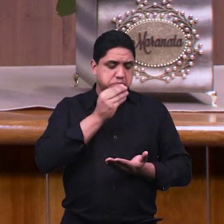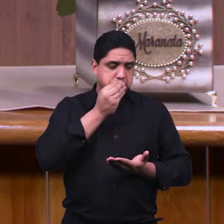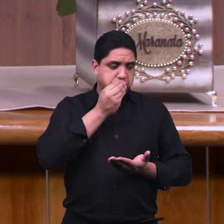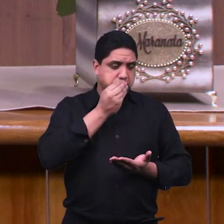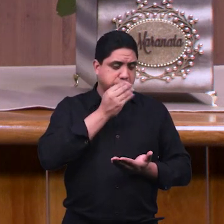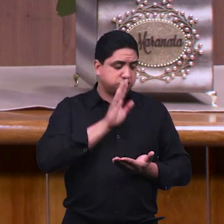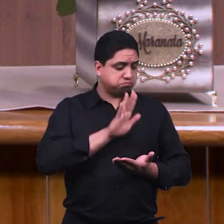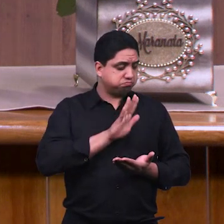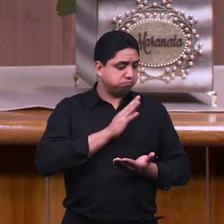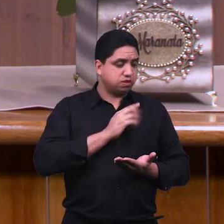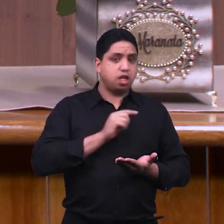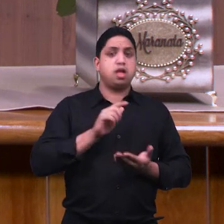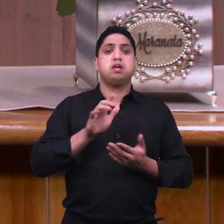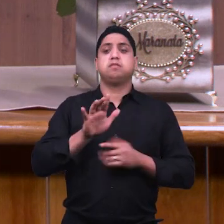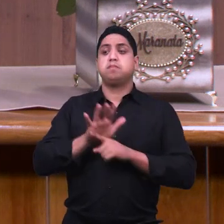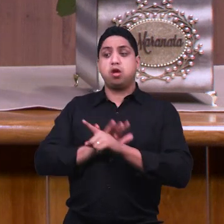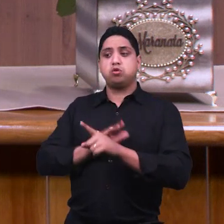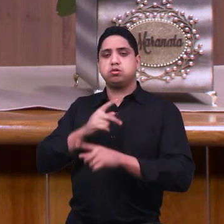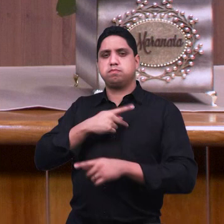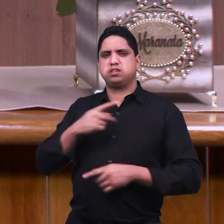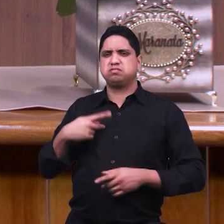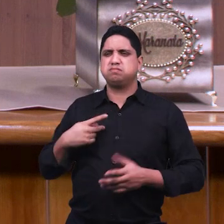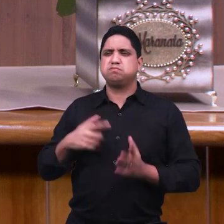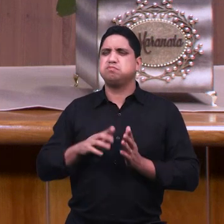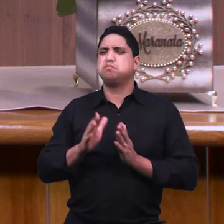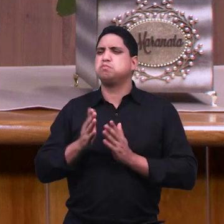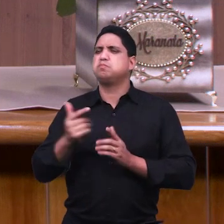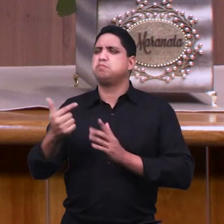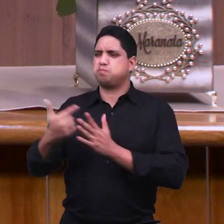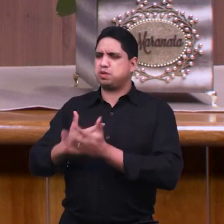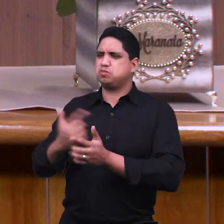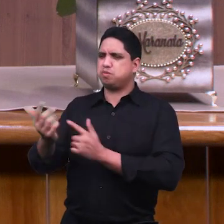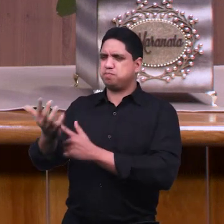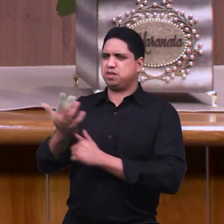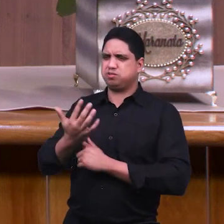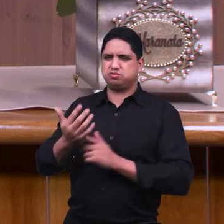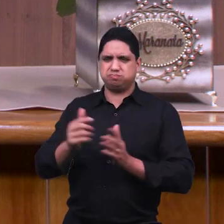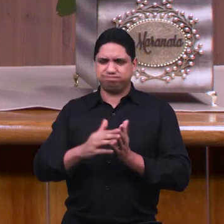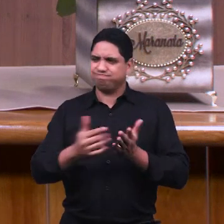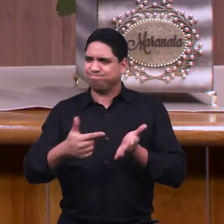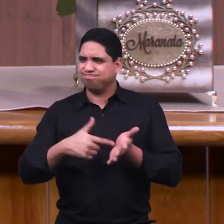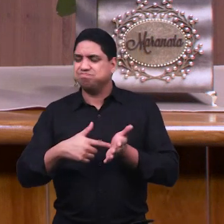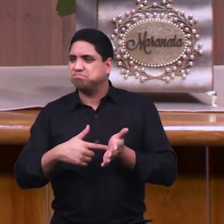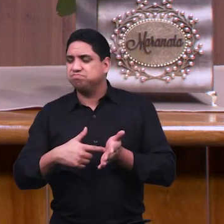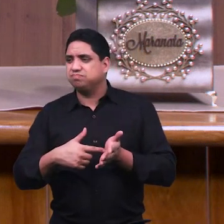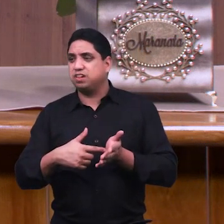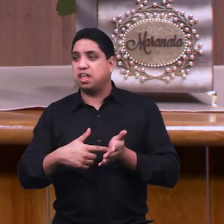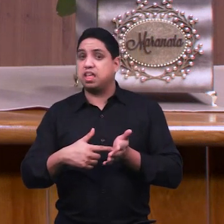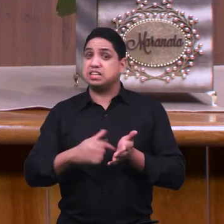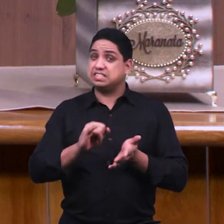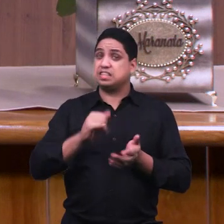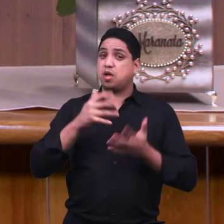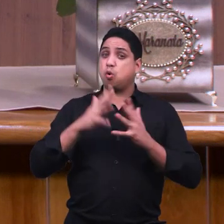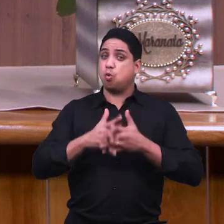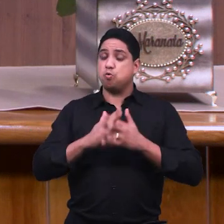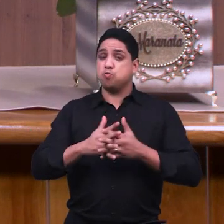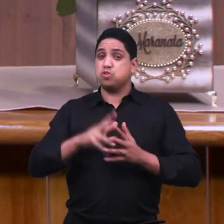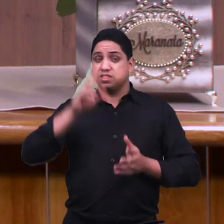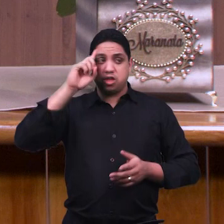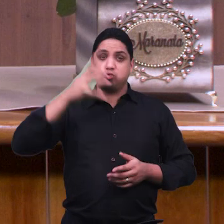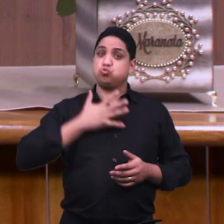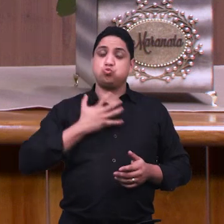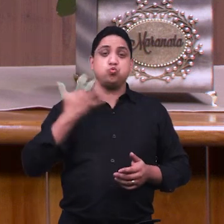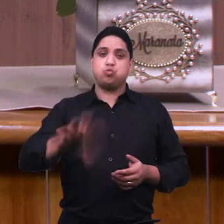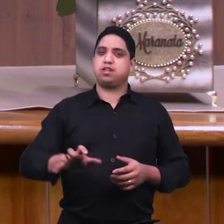quê? Busca seu pastor para compreender. Se o texto está confuso, é porque Deus não quer que você faz. Deus não é Deus de